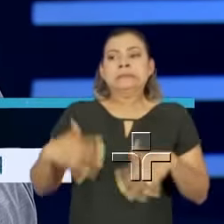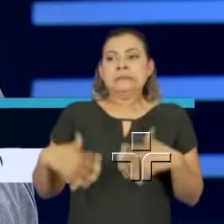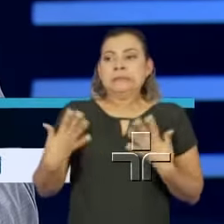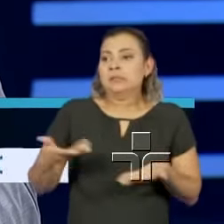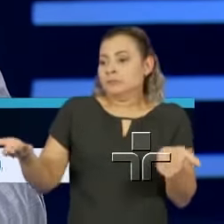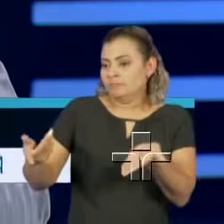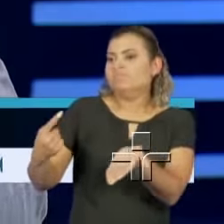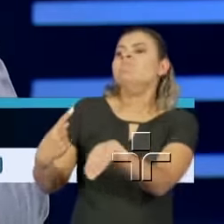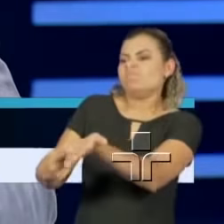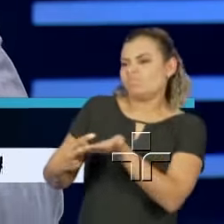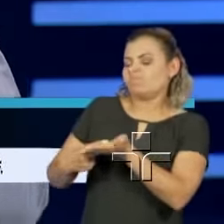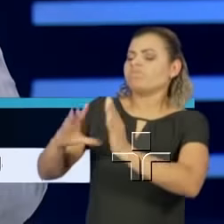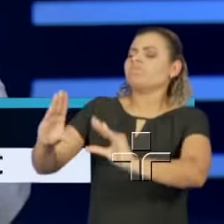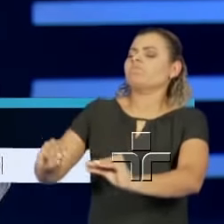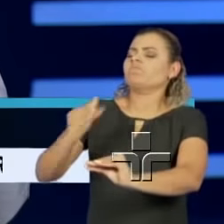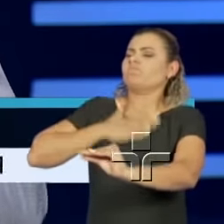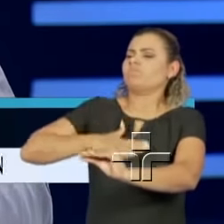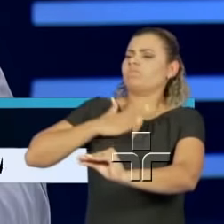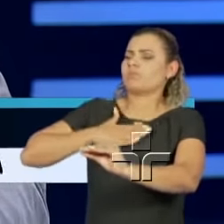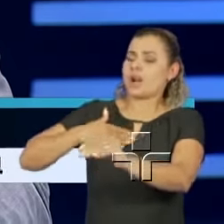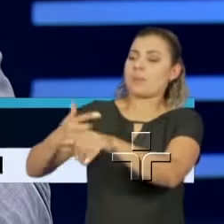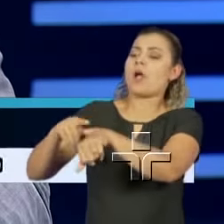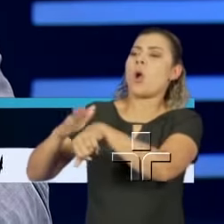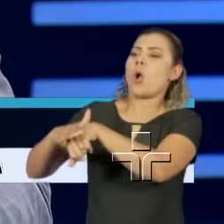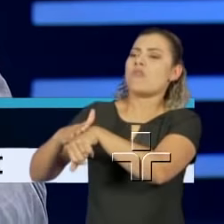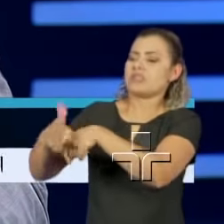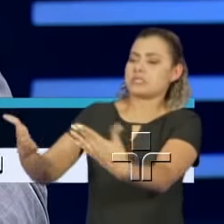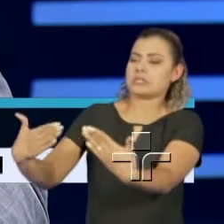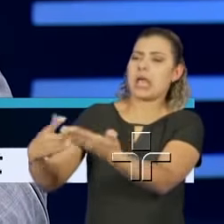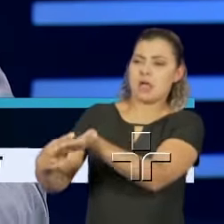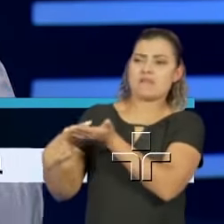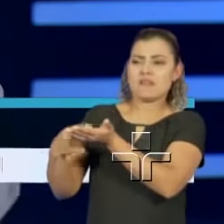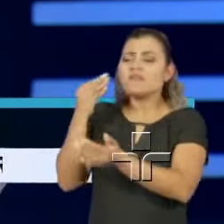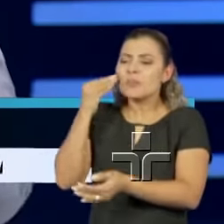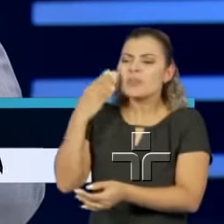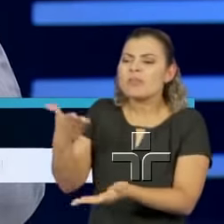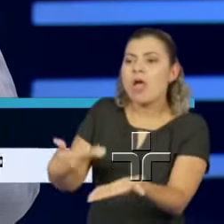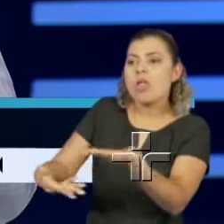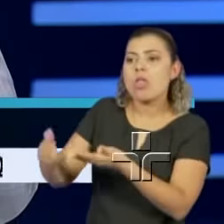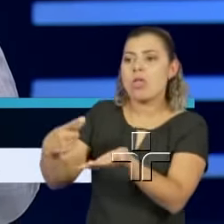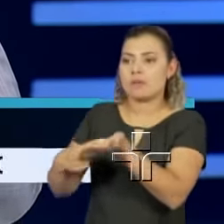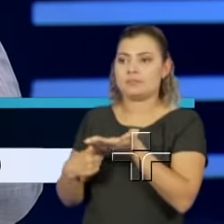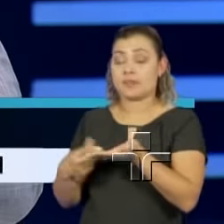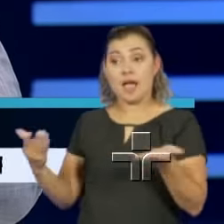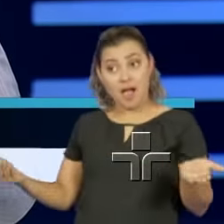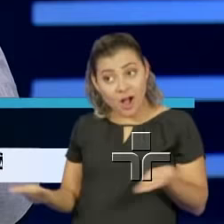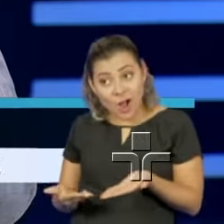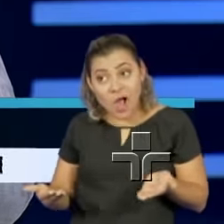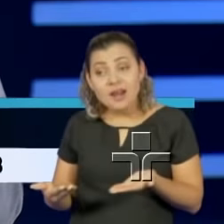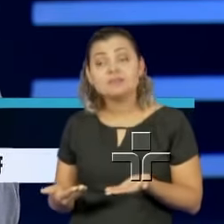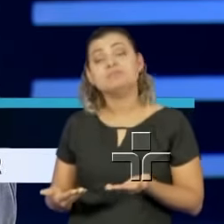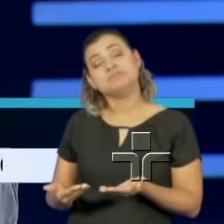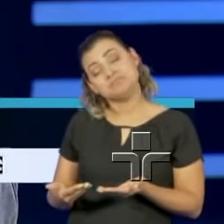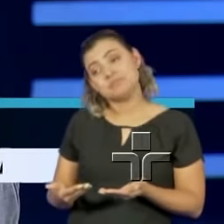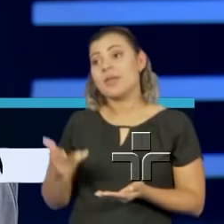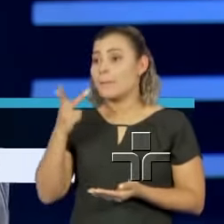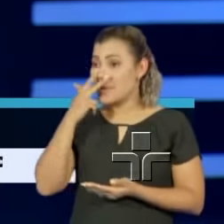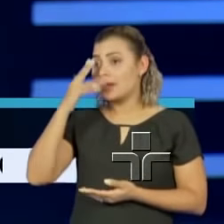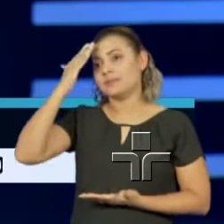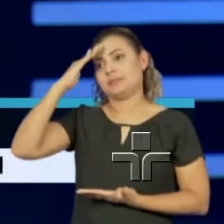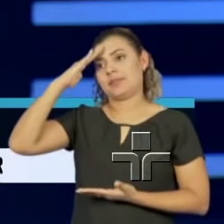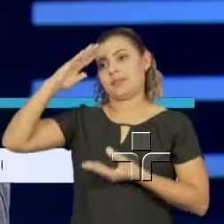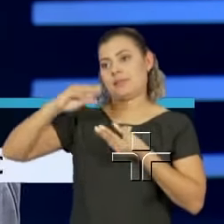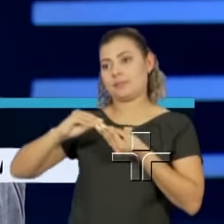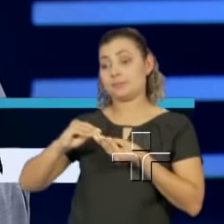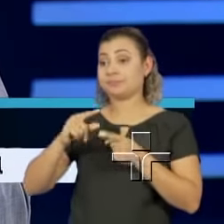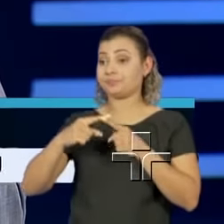pôr os panos quentes, vamos sentar, vamos conversar, vamos procurar um caminho alternativo, e parece que ele compreendeu. A